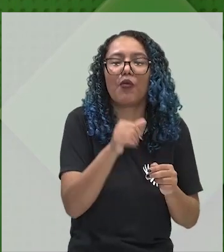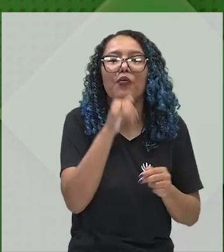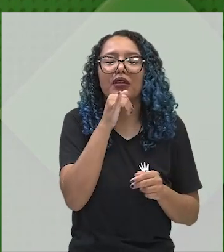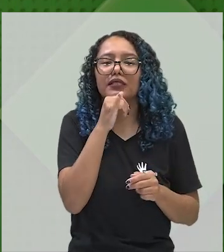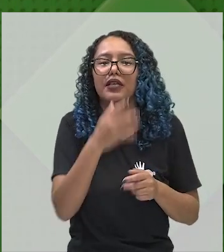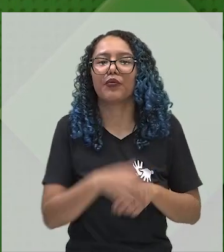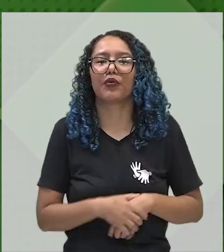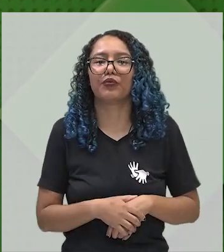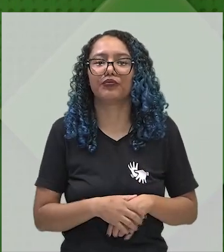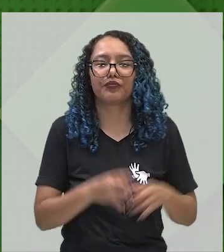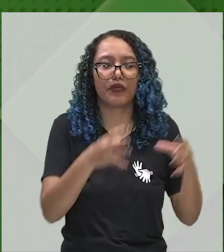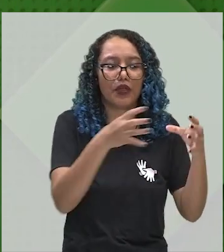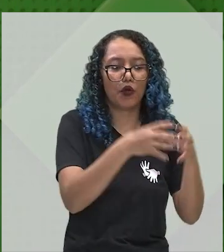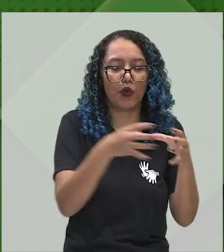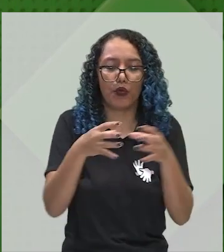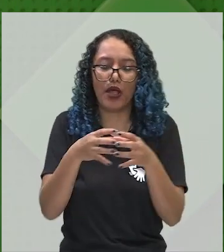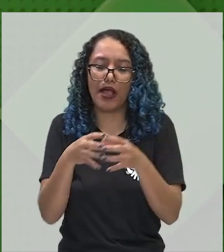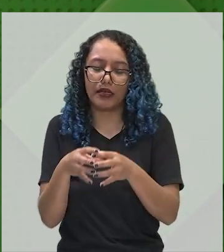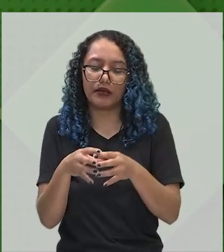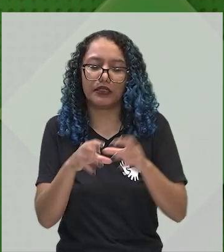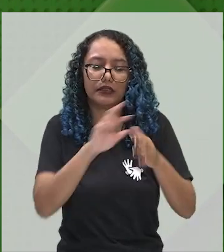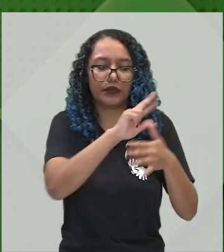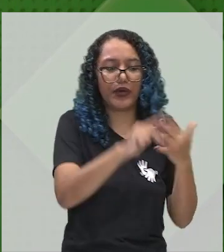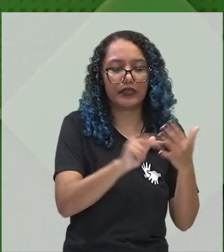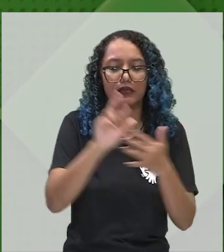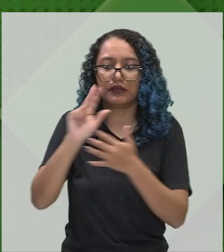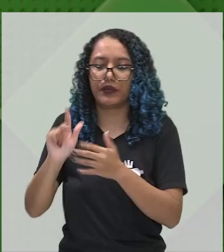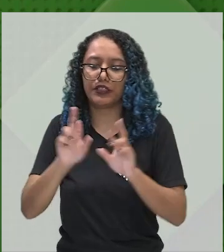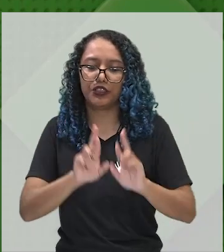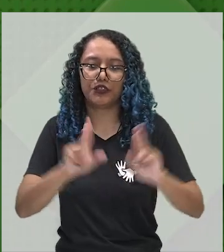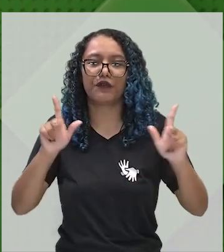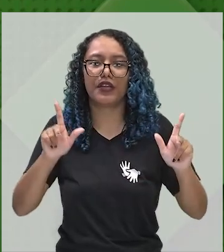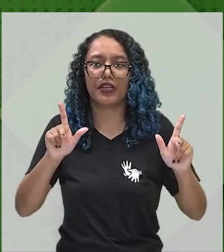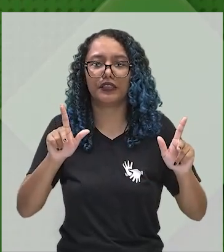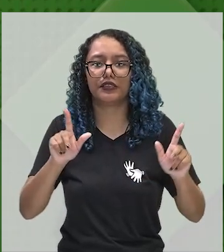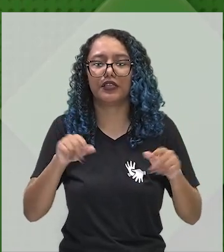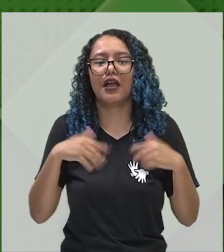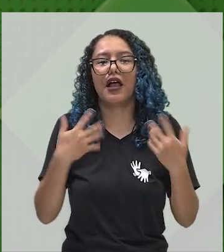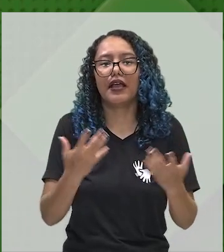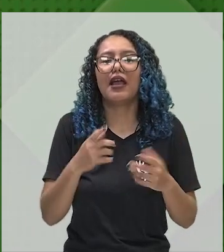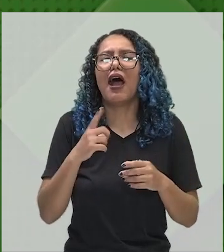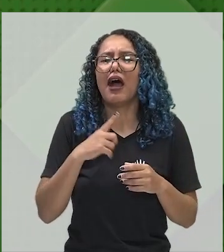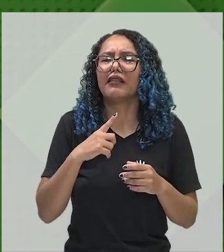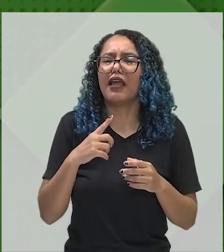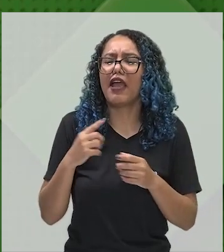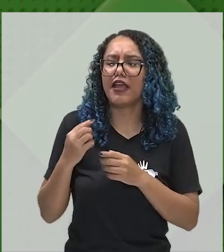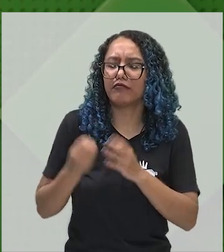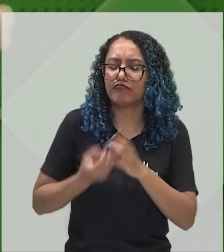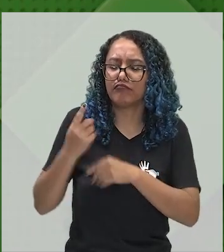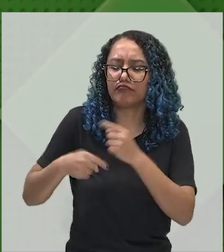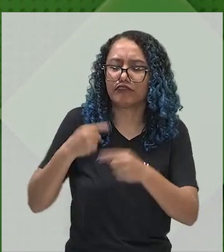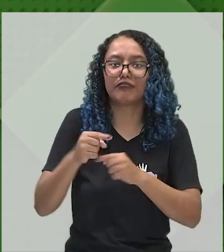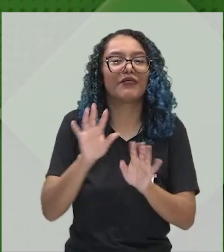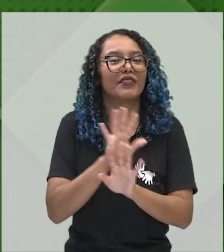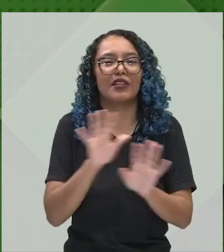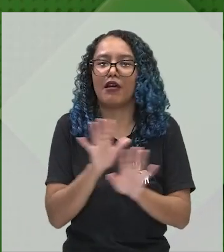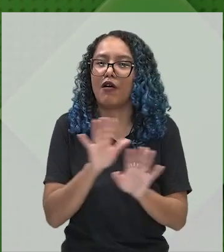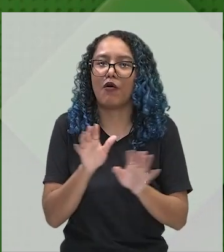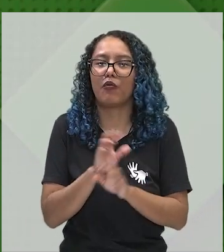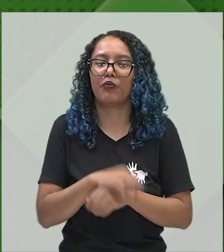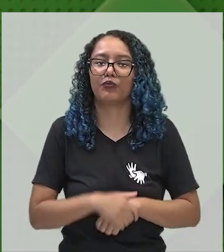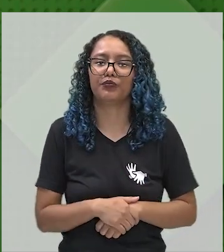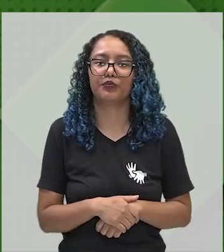pegar uma espécie e cruzar com outra, vai ter um resultado ali e aí eu já vou dizer que é uma nova espécie. Bom, a gente não